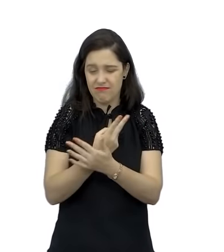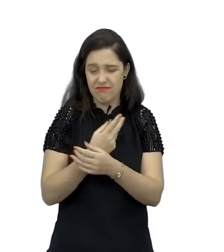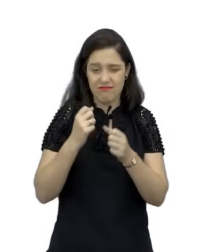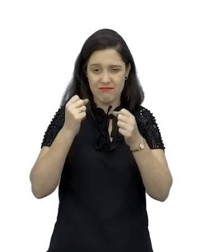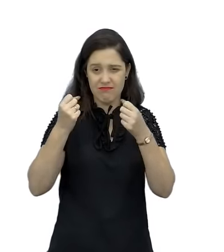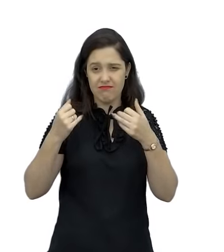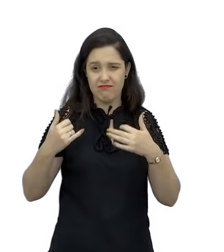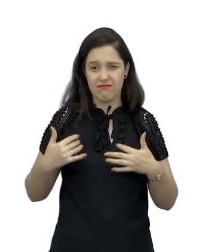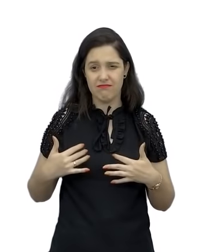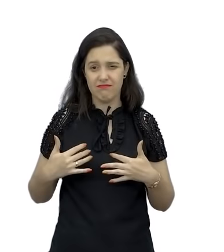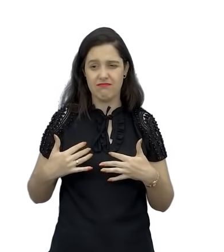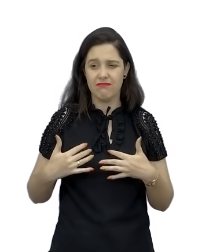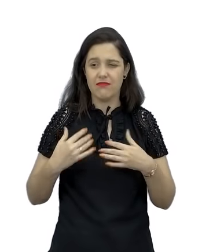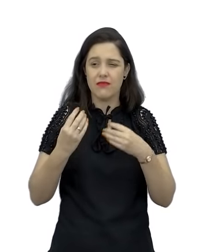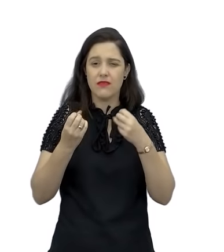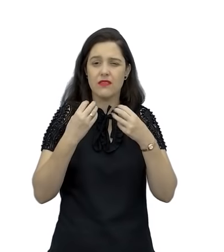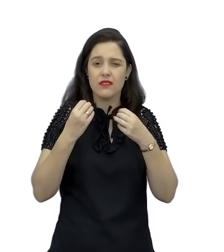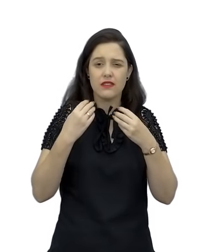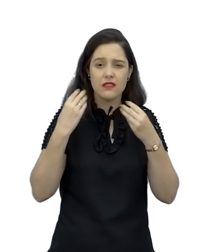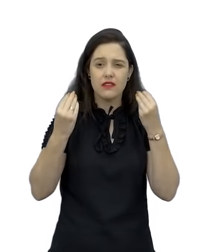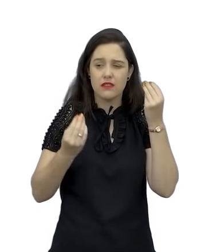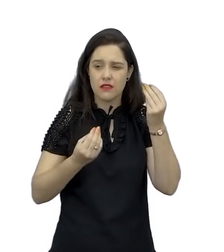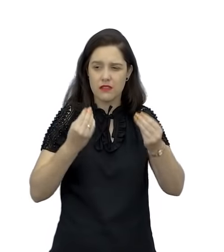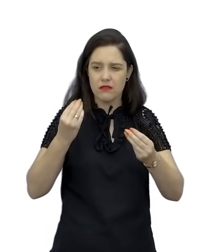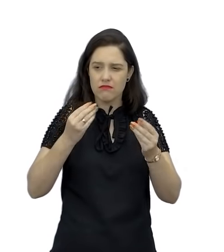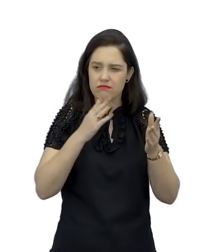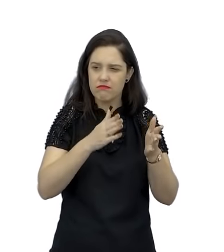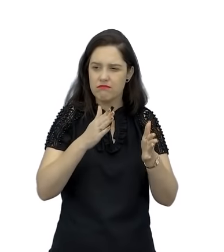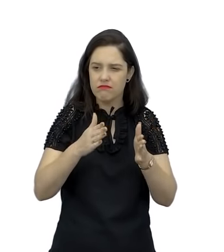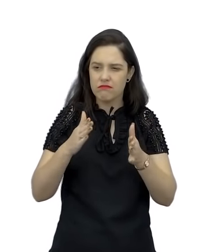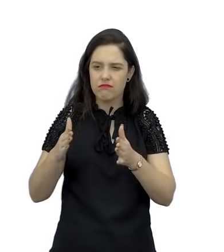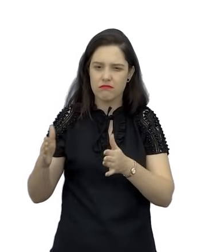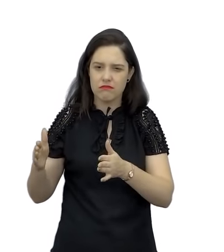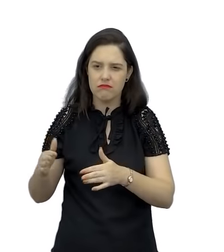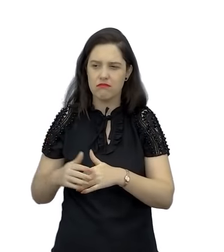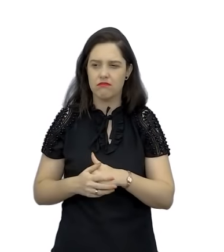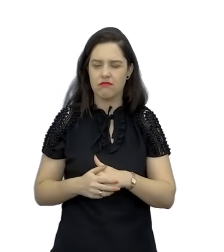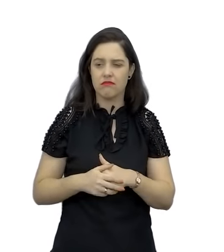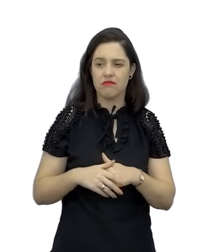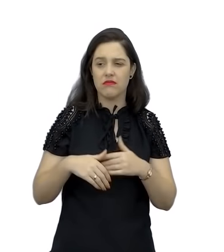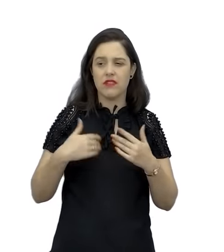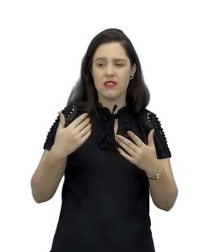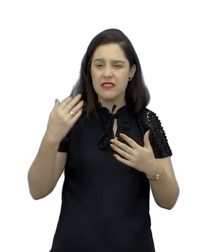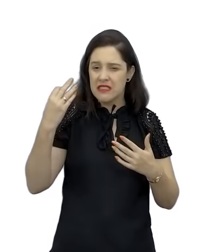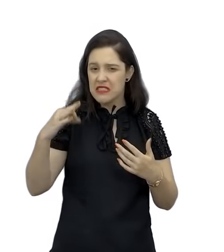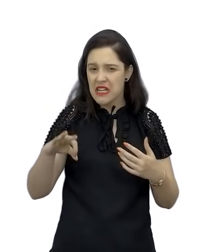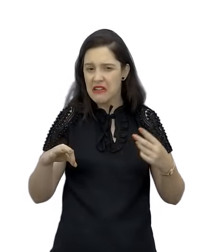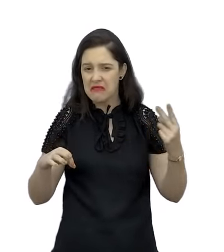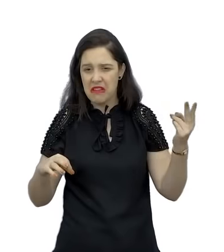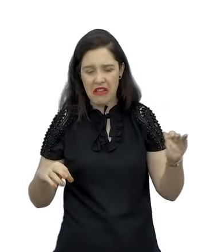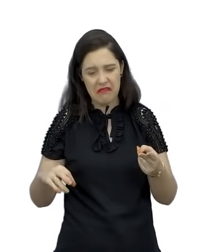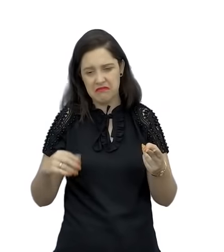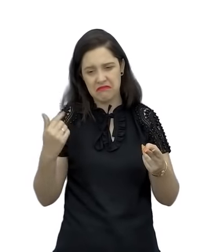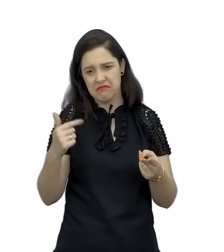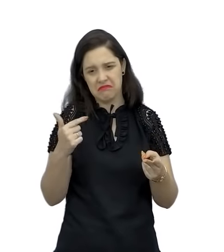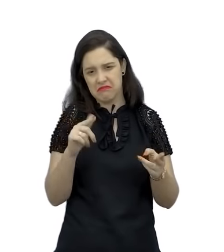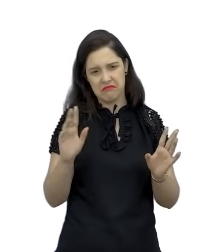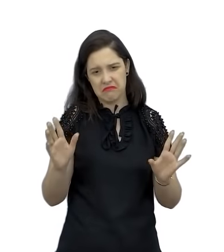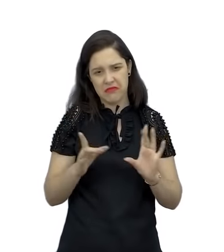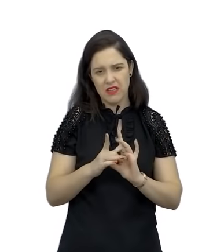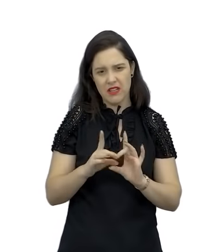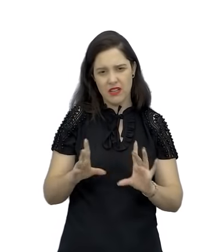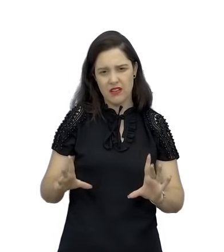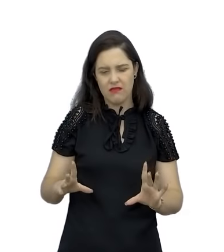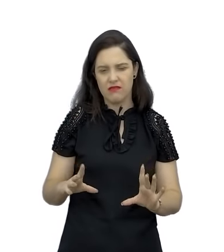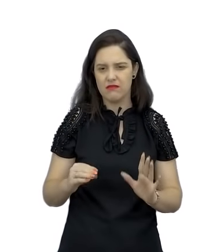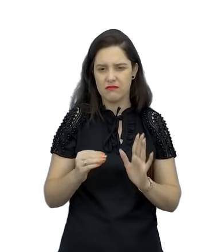gente reorganizar o trabalho, né? Então, aqui não existe certo nem errado, é a gente pedir que esses estudantes registrem.